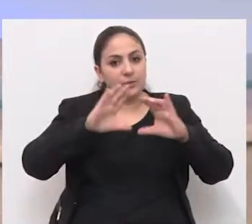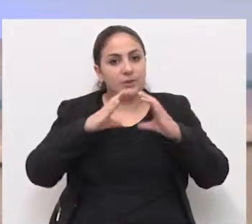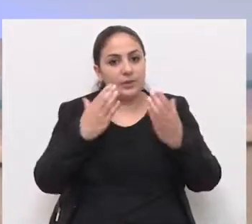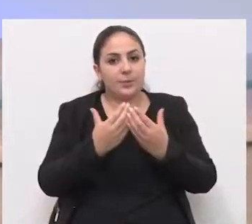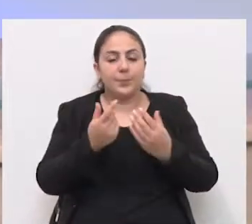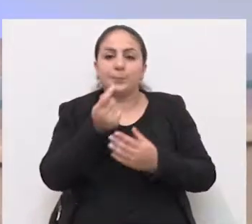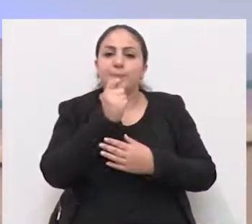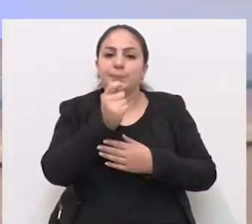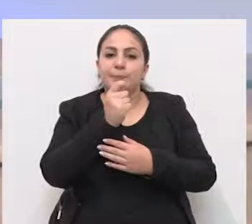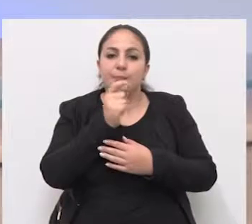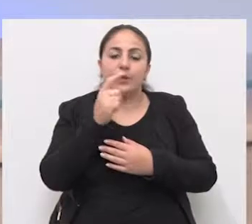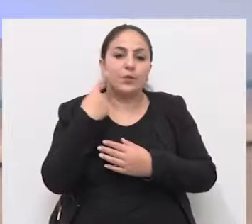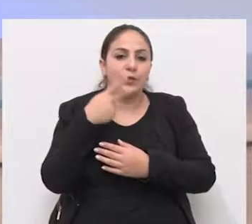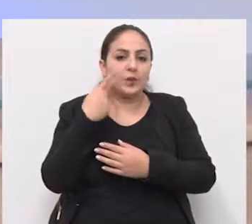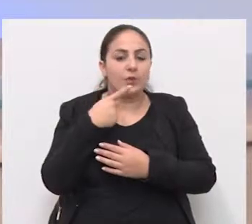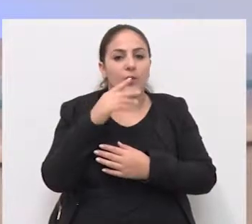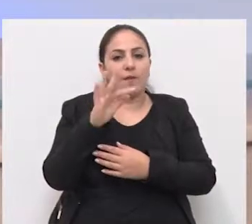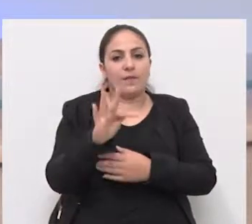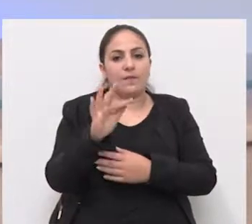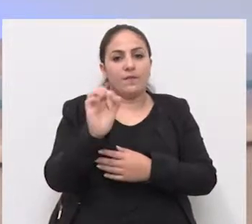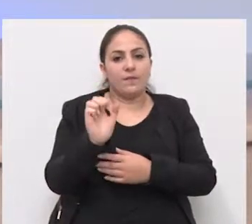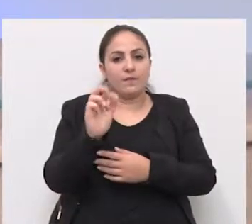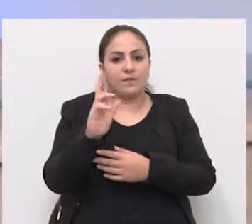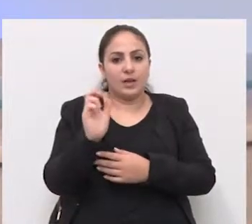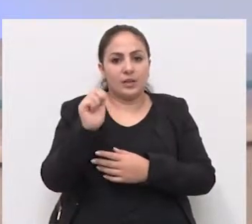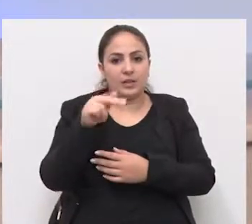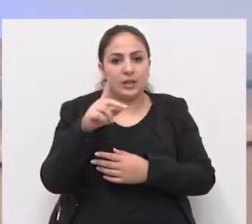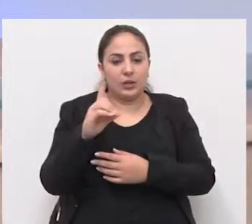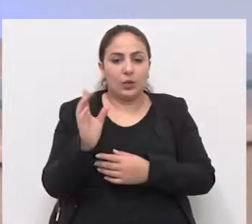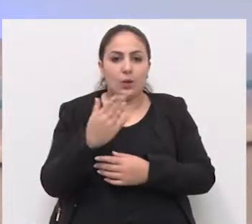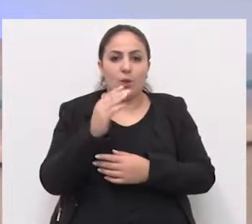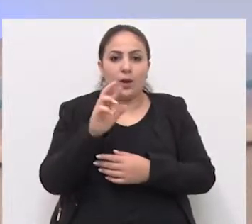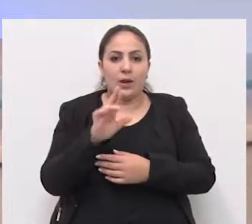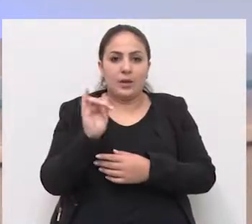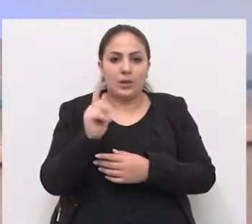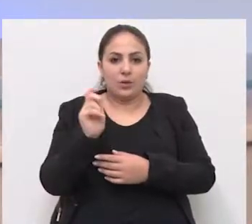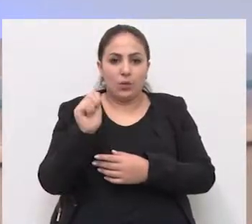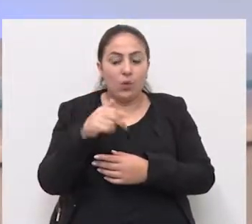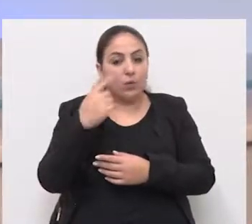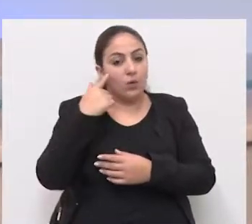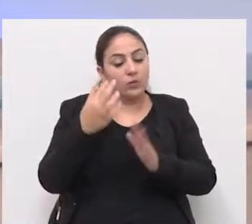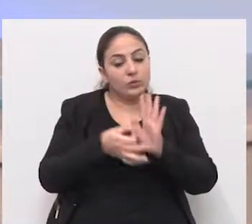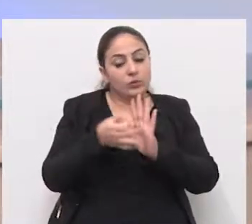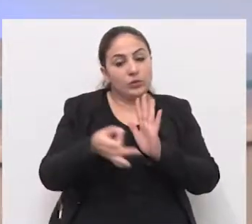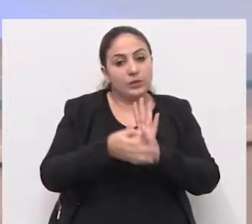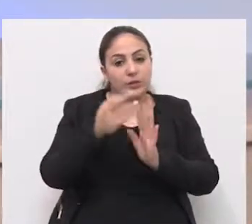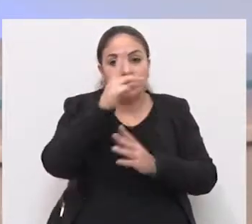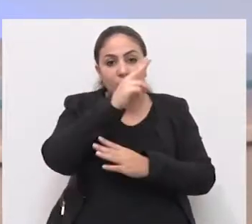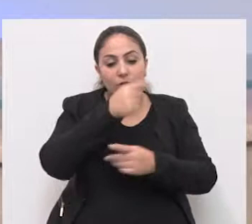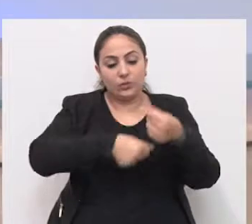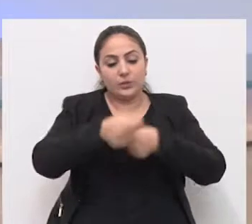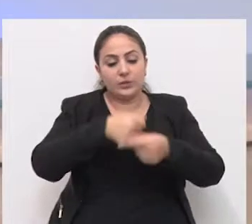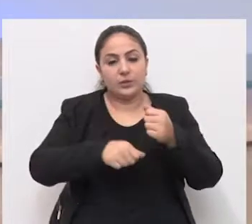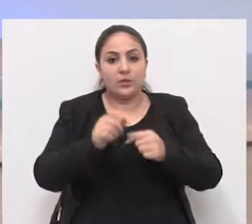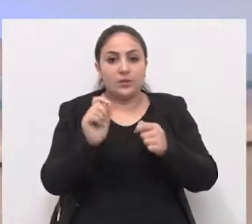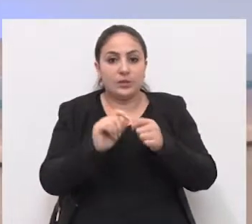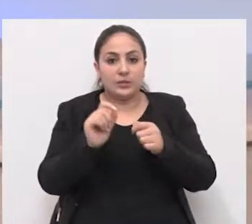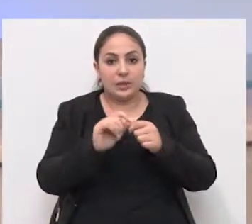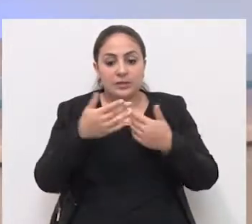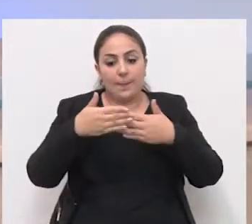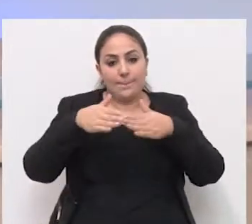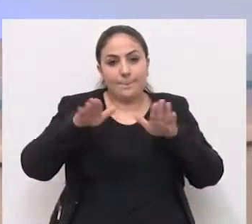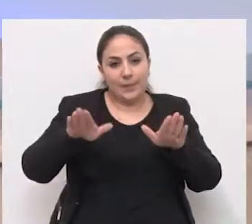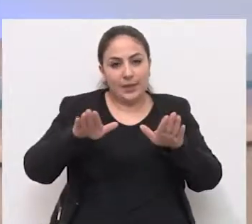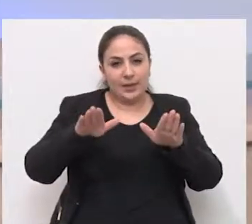no Jornal da Câmara uma entrevista do vereador Fernando Rigon, sugerindo que a administração providenciasse